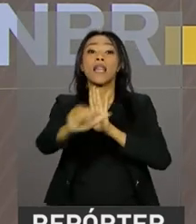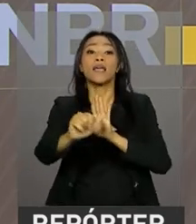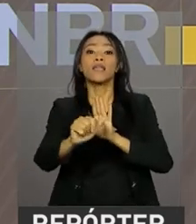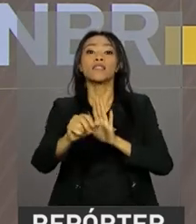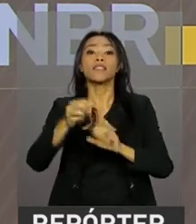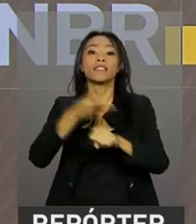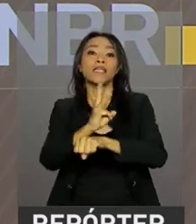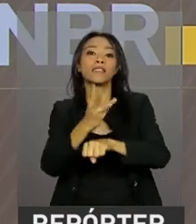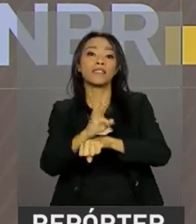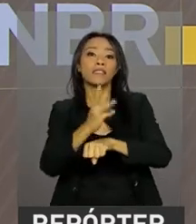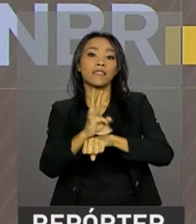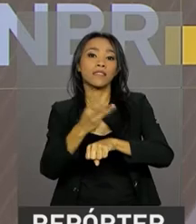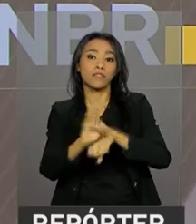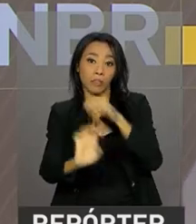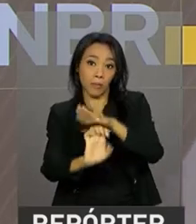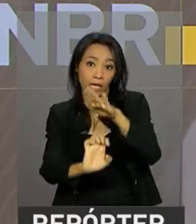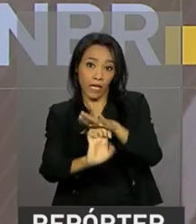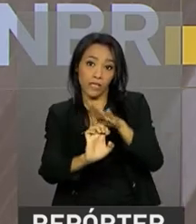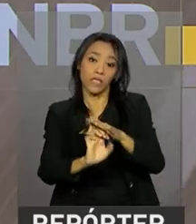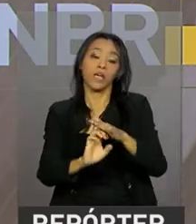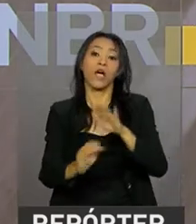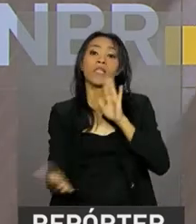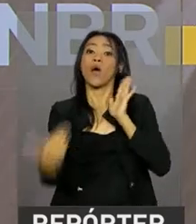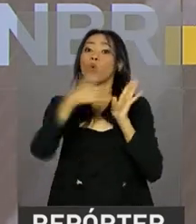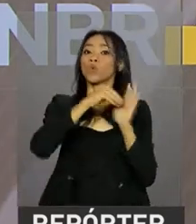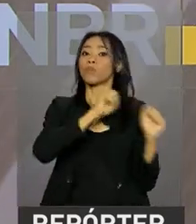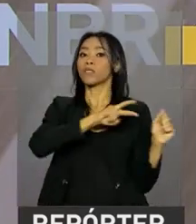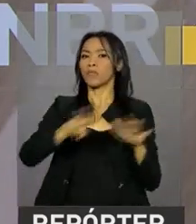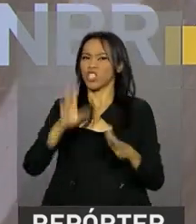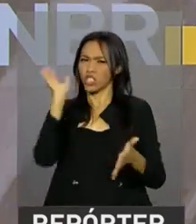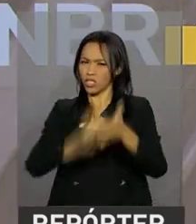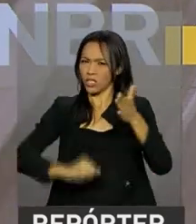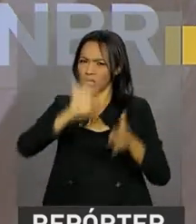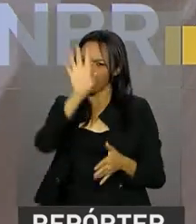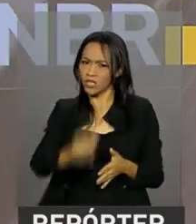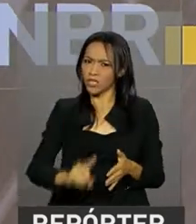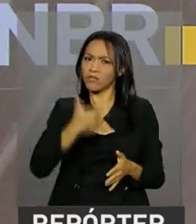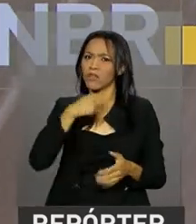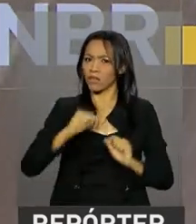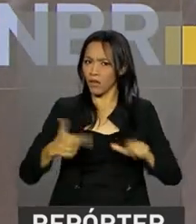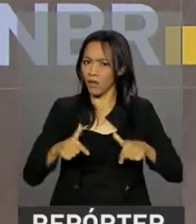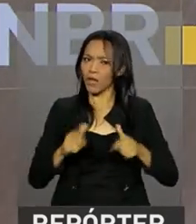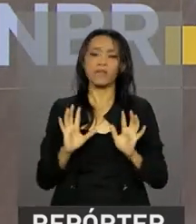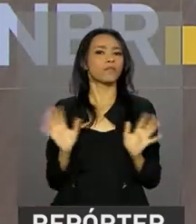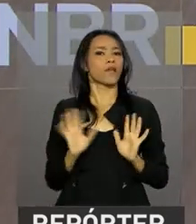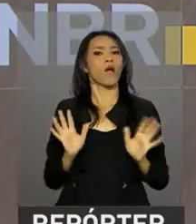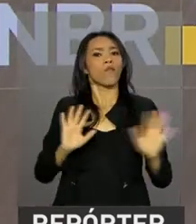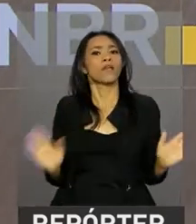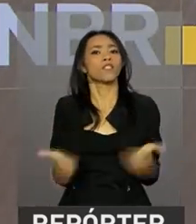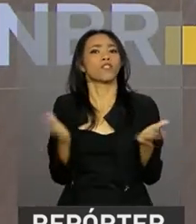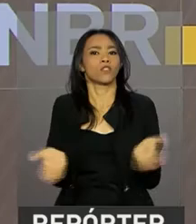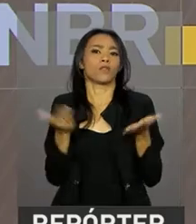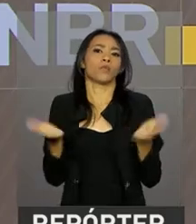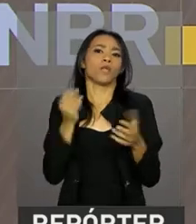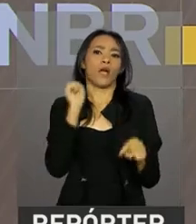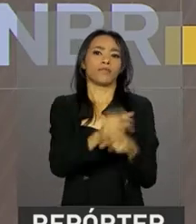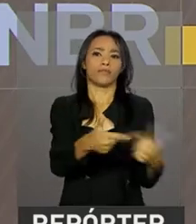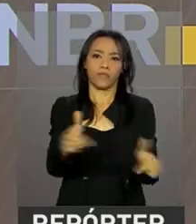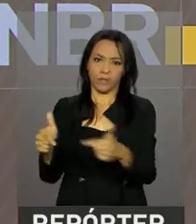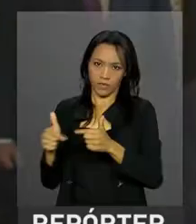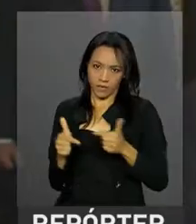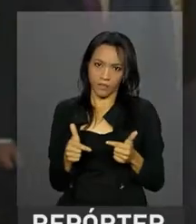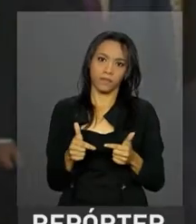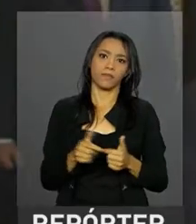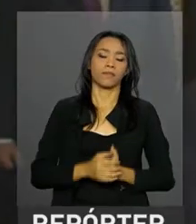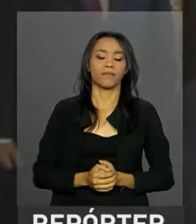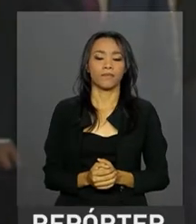terceirização, aprovada na última semana, não vai tirar direitos do trabalhador, e sim estimular a criação de empregos.